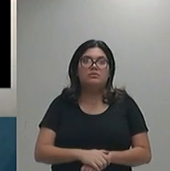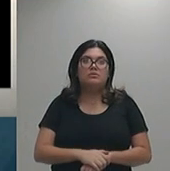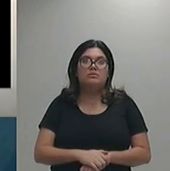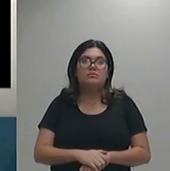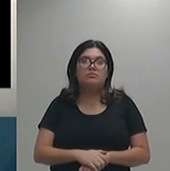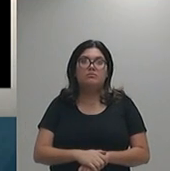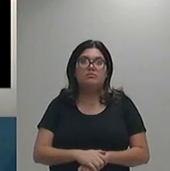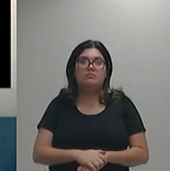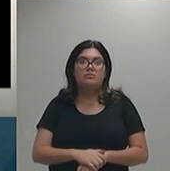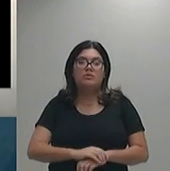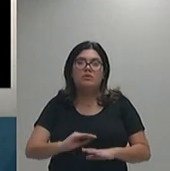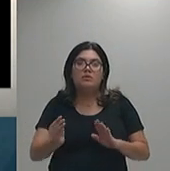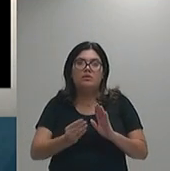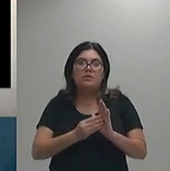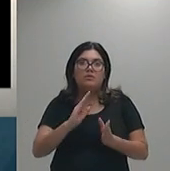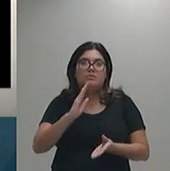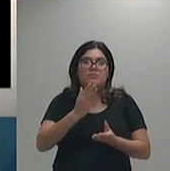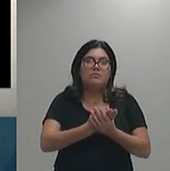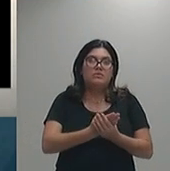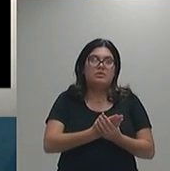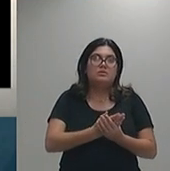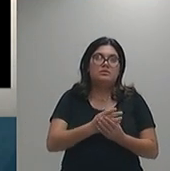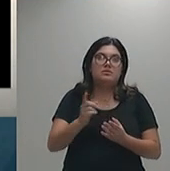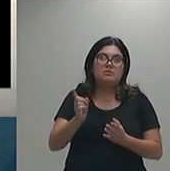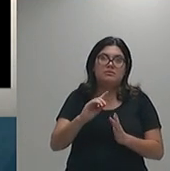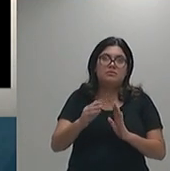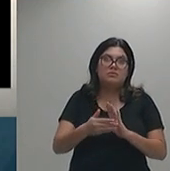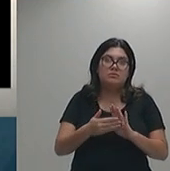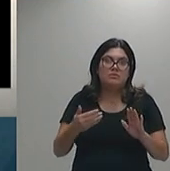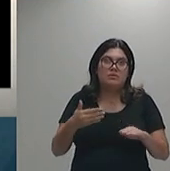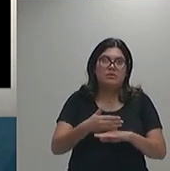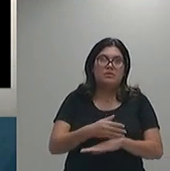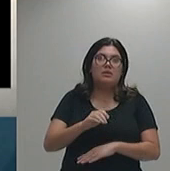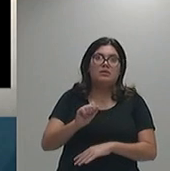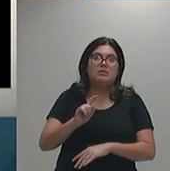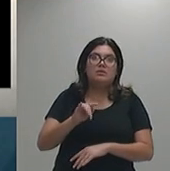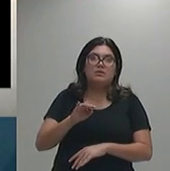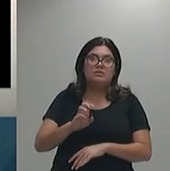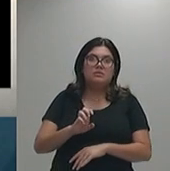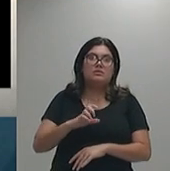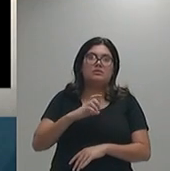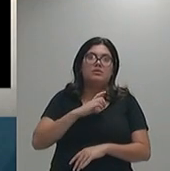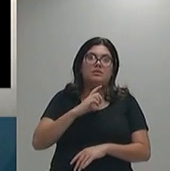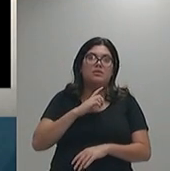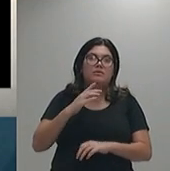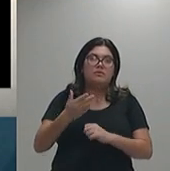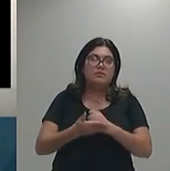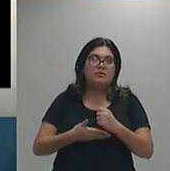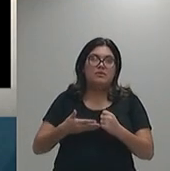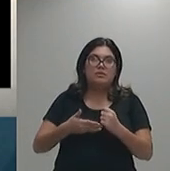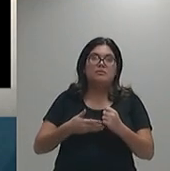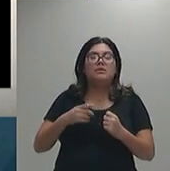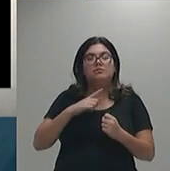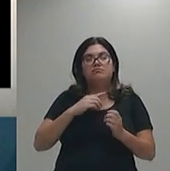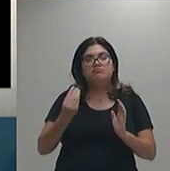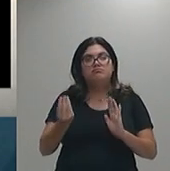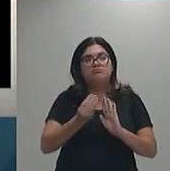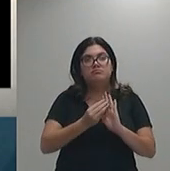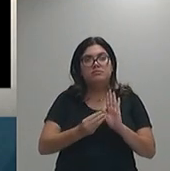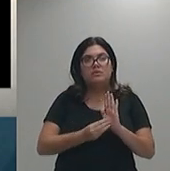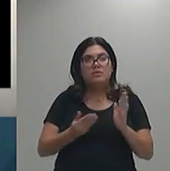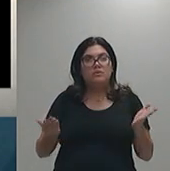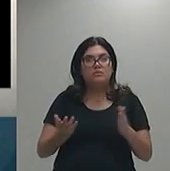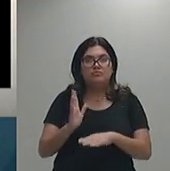dois processos questão de ordem indeferindo o ingresso da Mac com fundamento da na questão de ordem nem veio hoje para sustentar